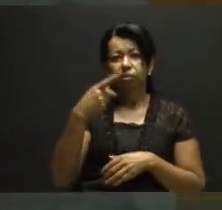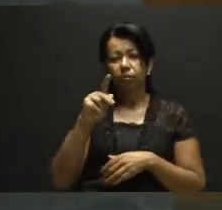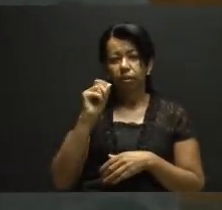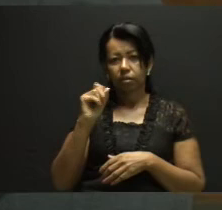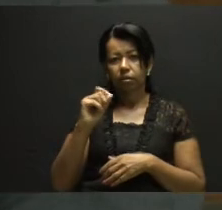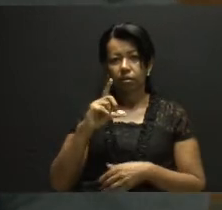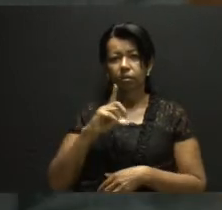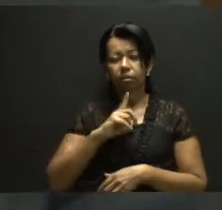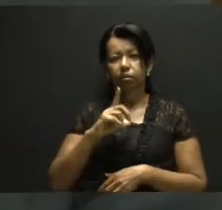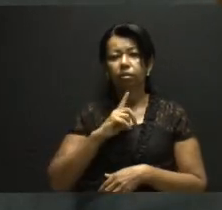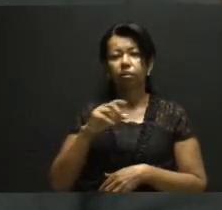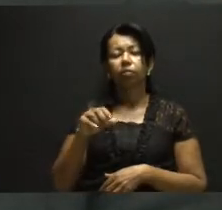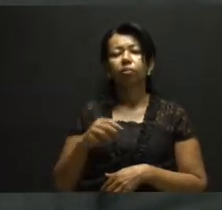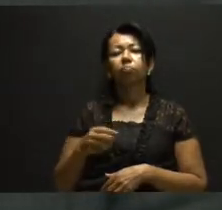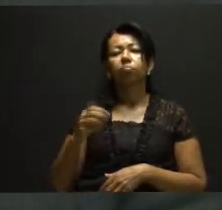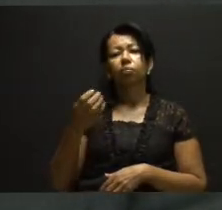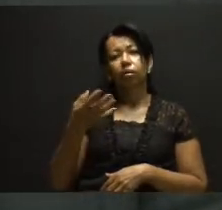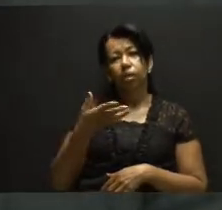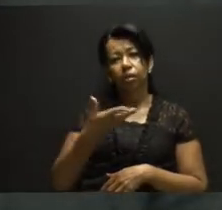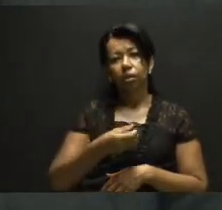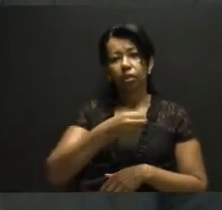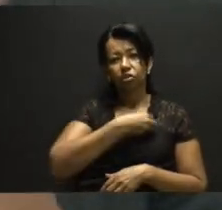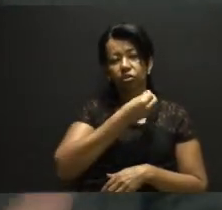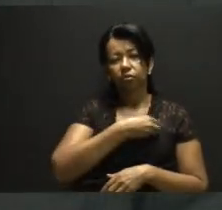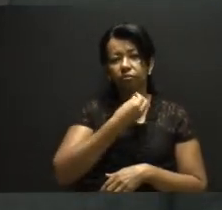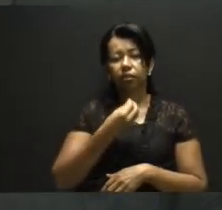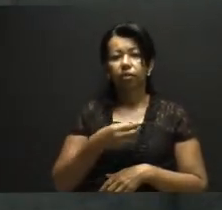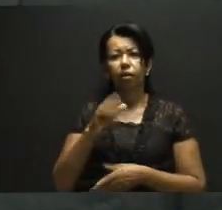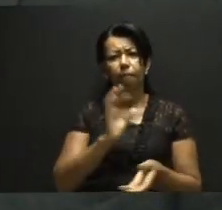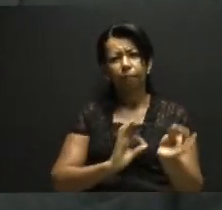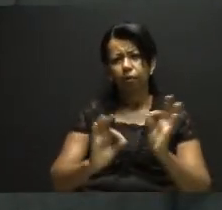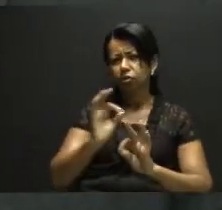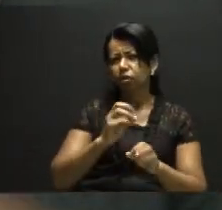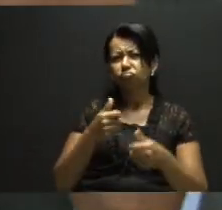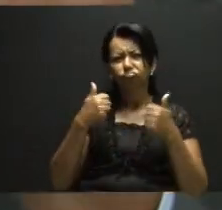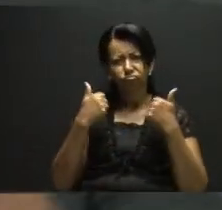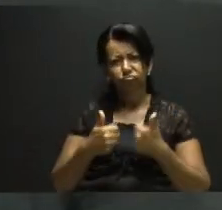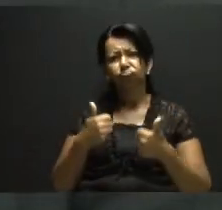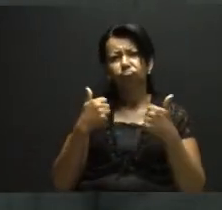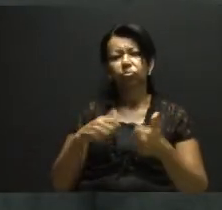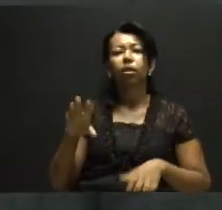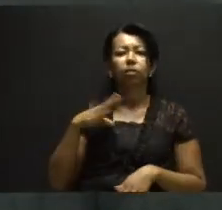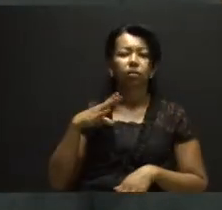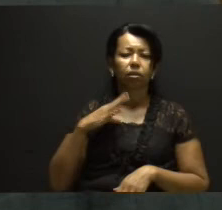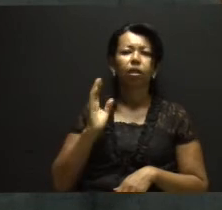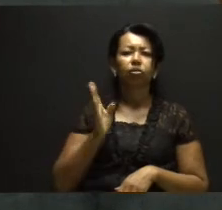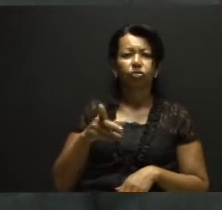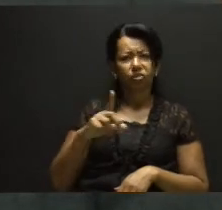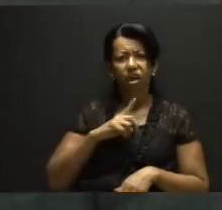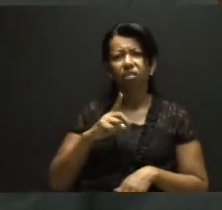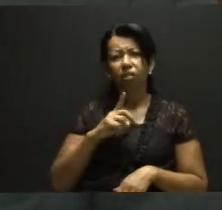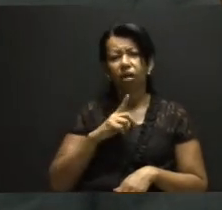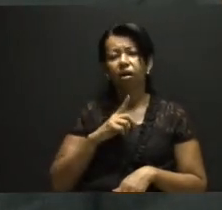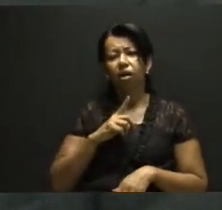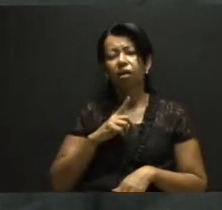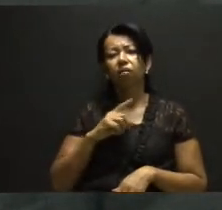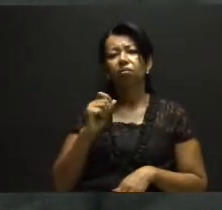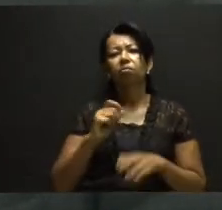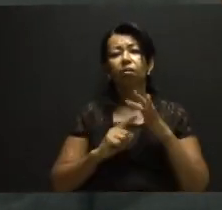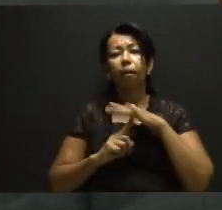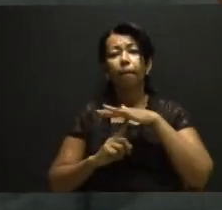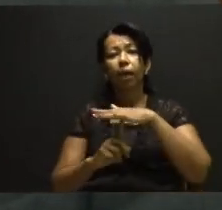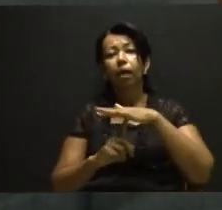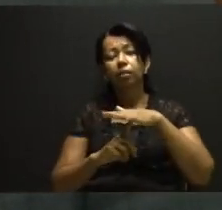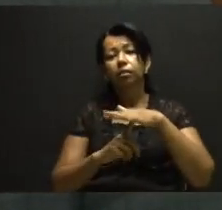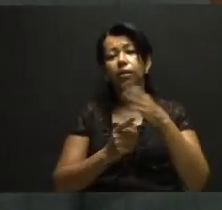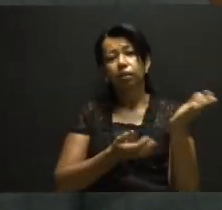que eles têm um sim uma qualidade de vida um projeto espetacular maravilhoso algumas cidades já implantaram esse e se essa praça da